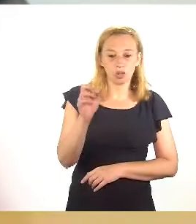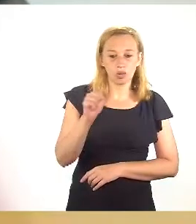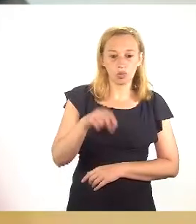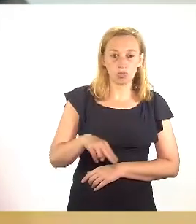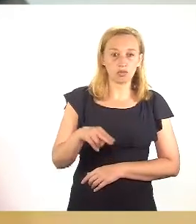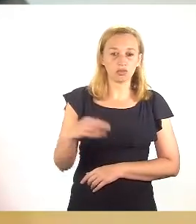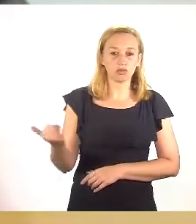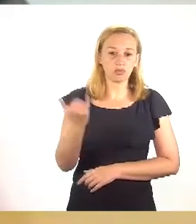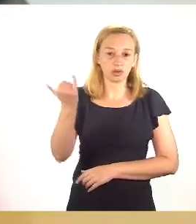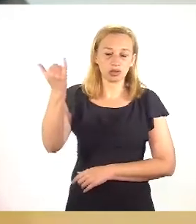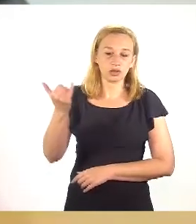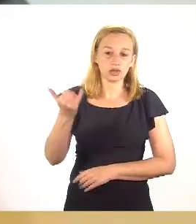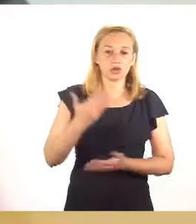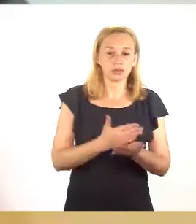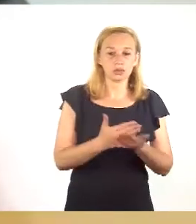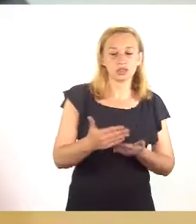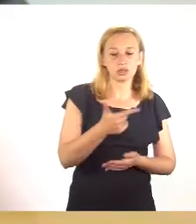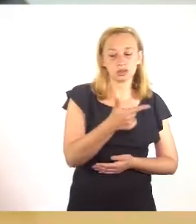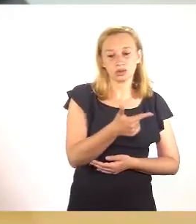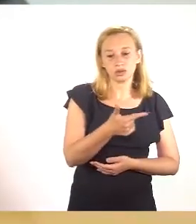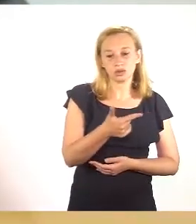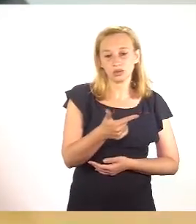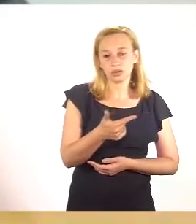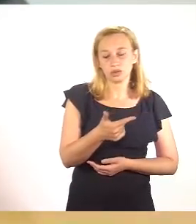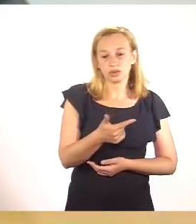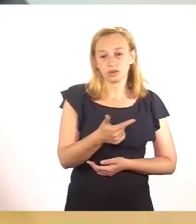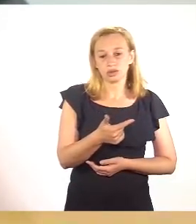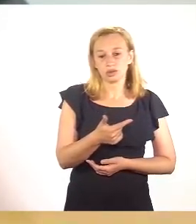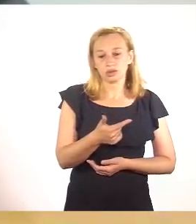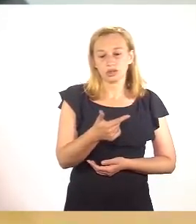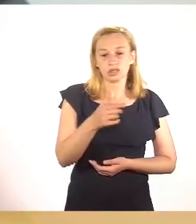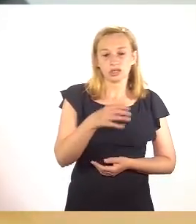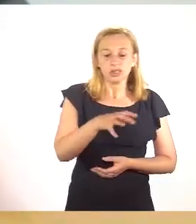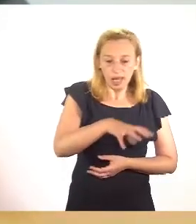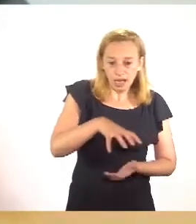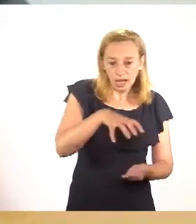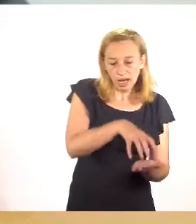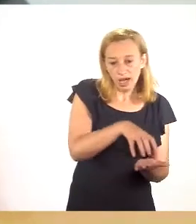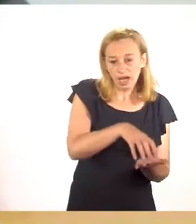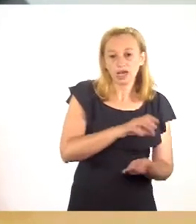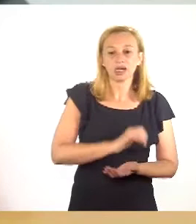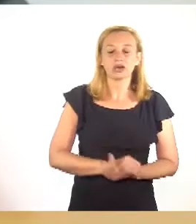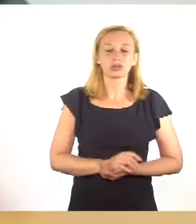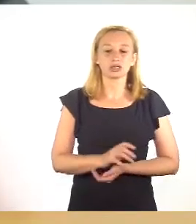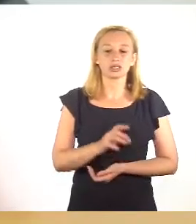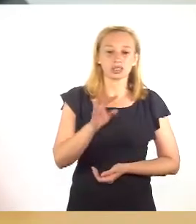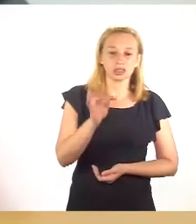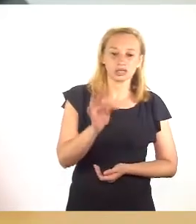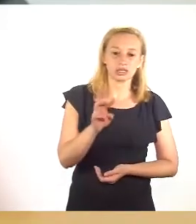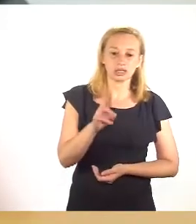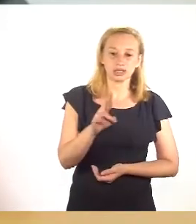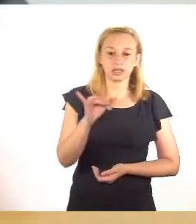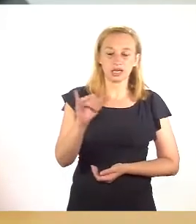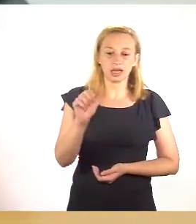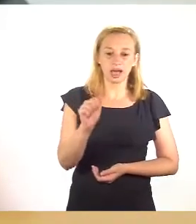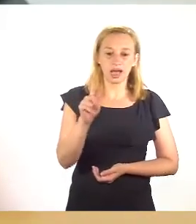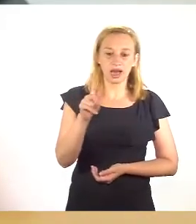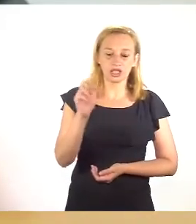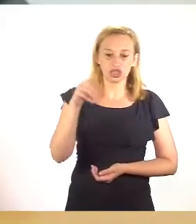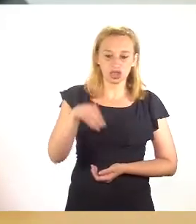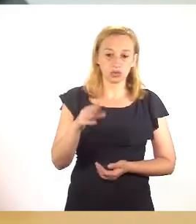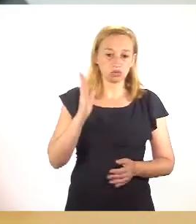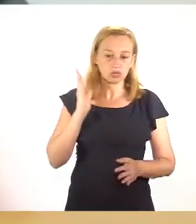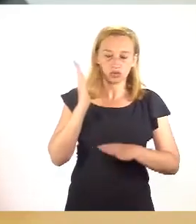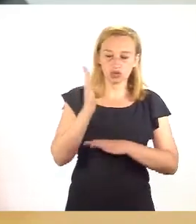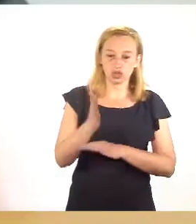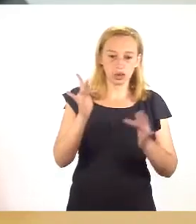eu comecei, inclusive, no setor de triagem. O setor de triagem é aquele que você tem um contato direto com o consumidor